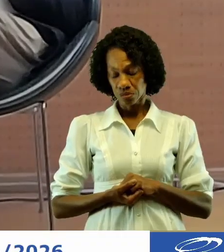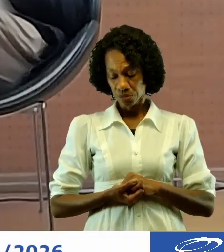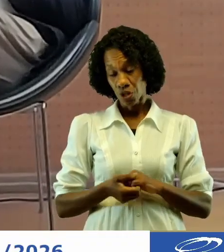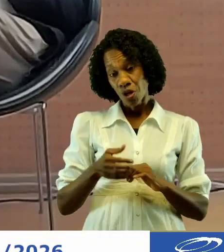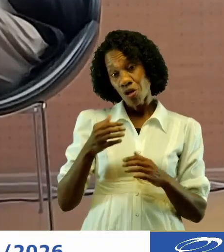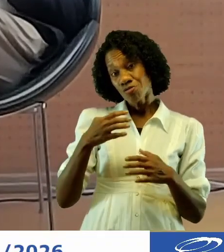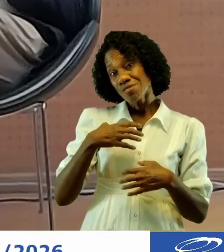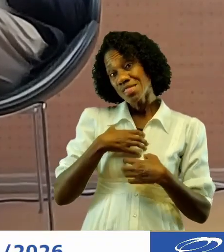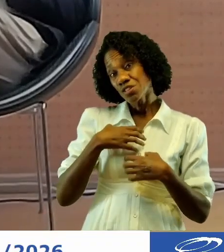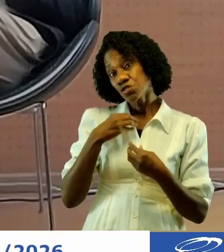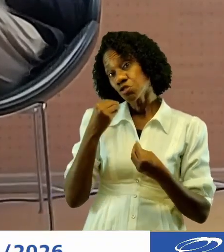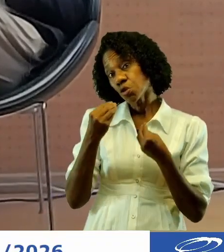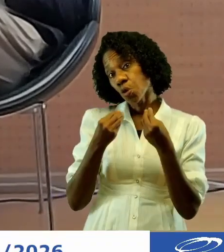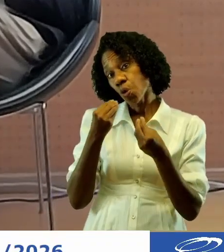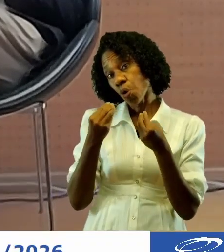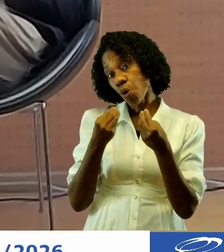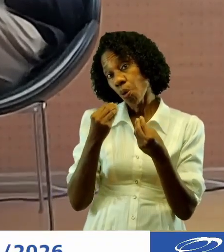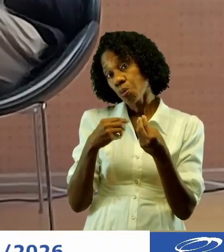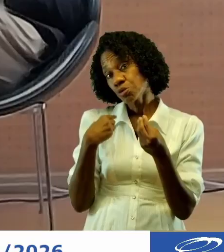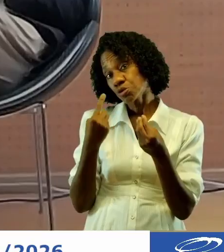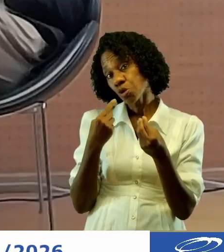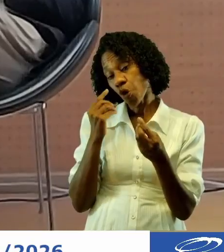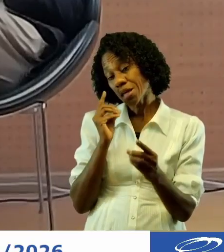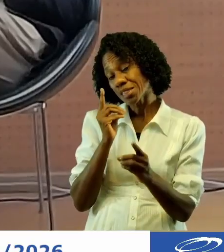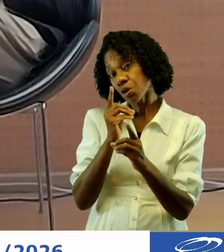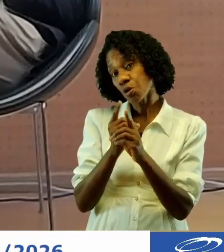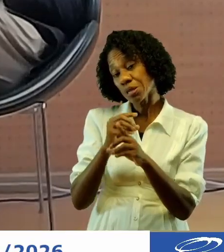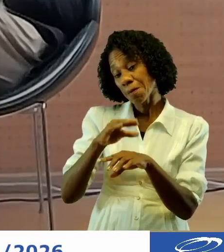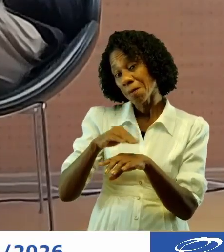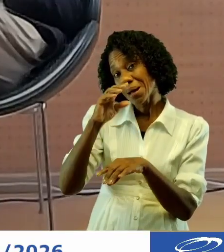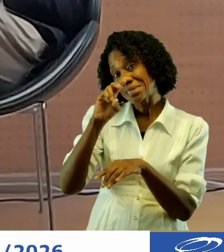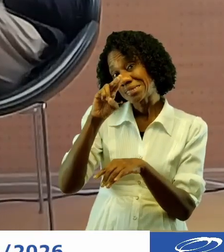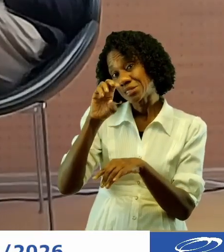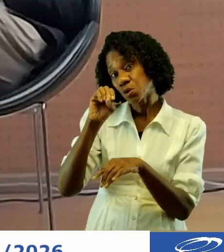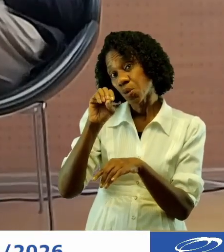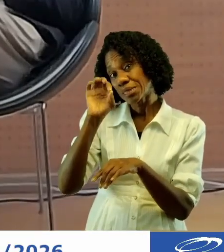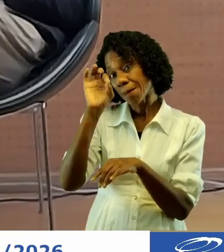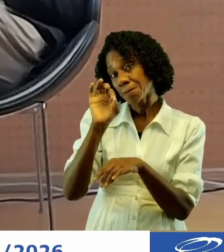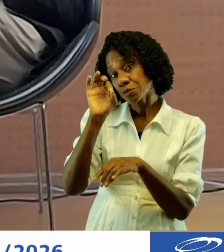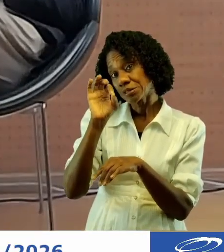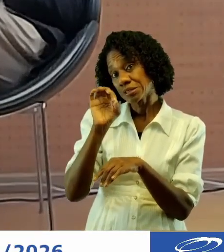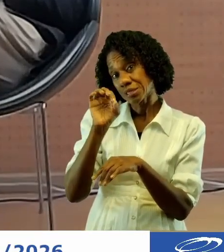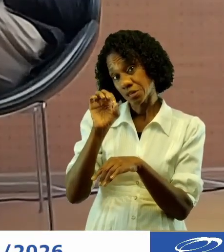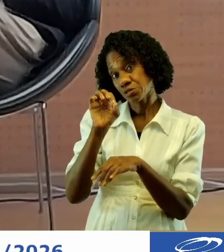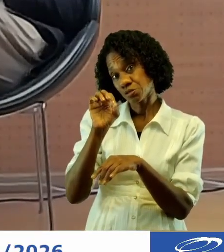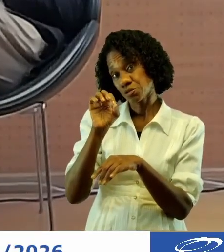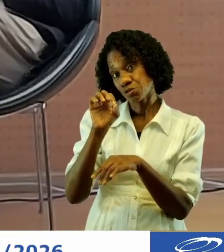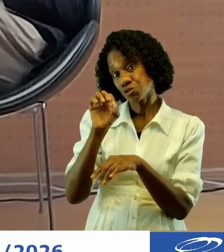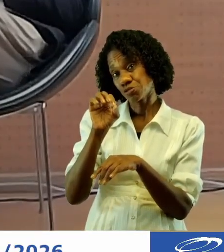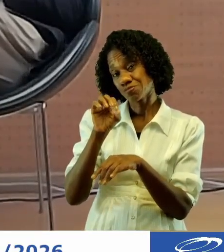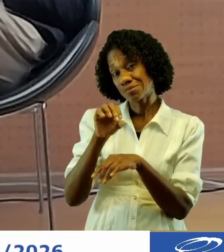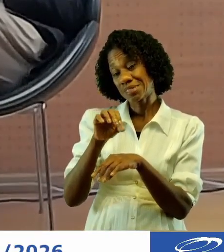de como a gente identificou acima de 50% de resistência de quinolona. We have os corpos nas